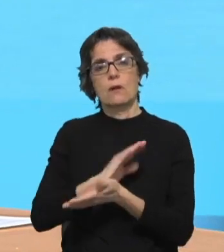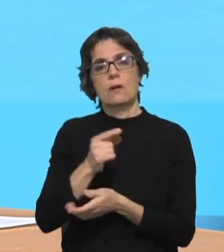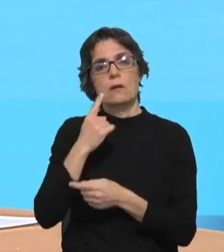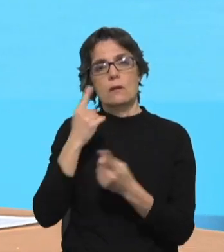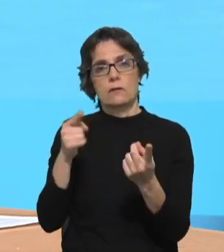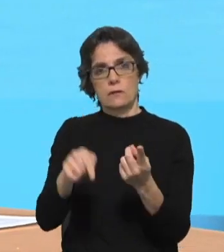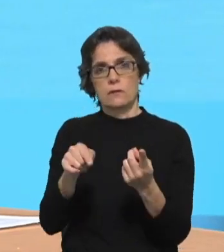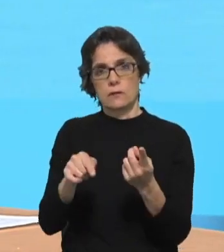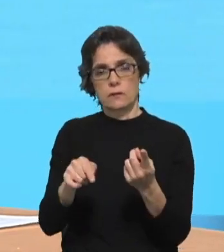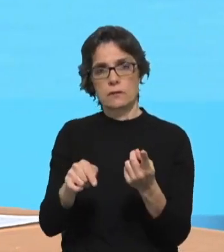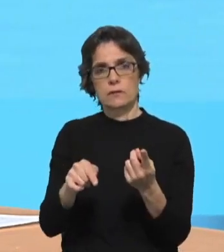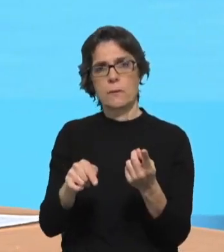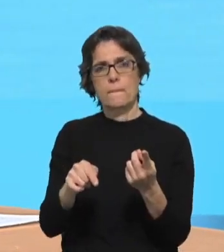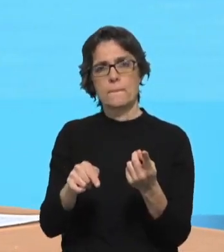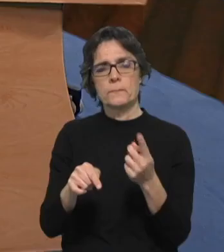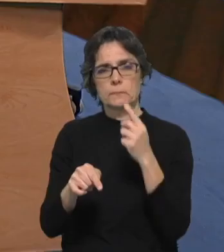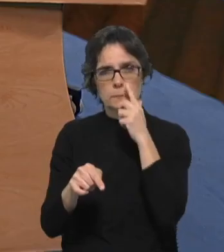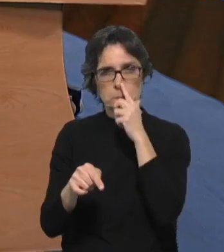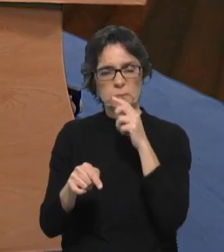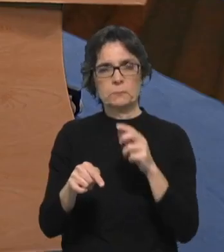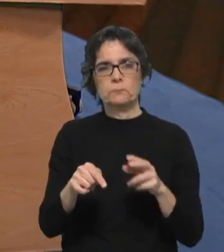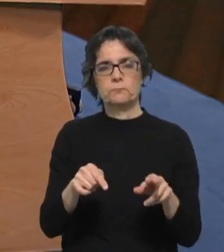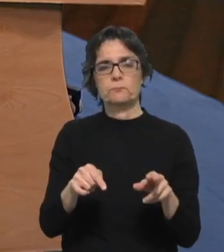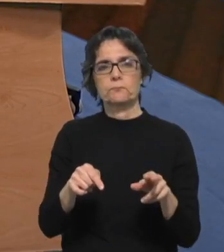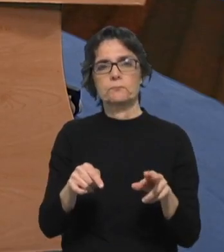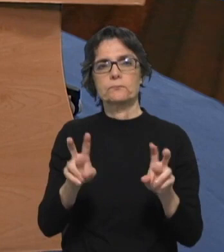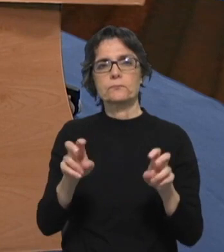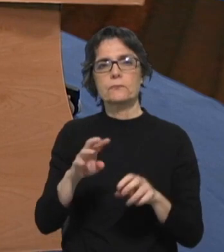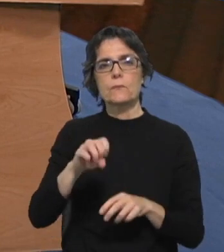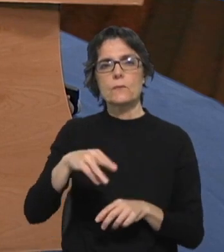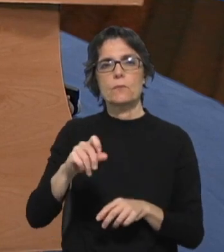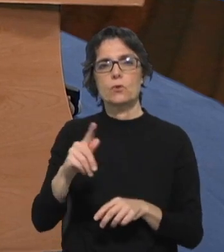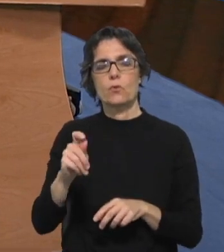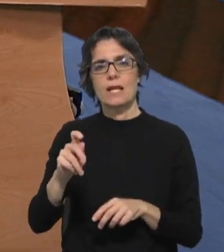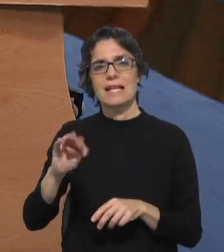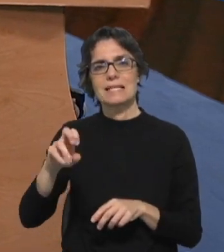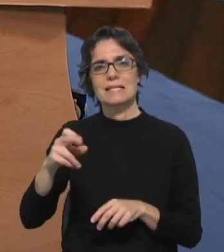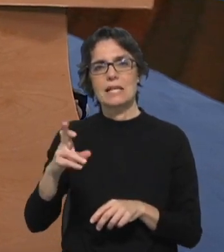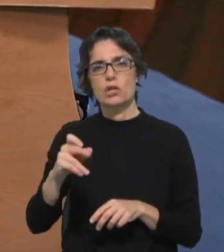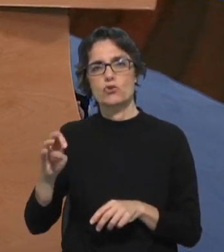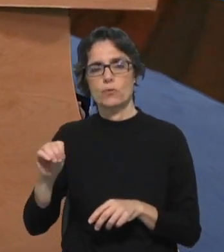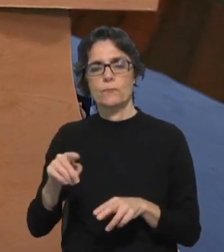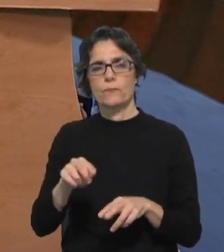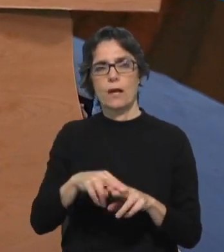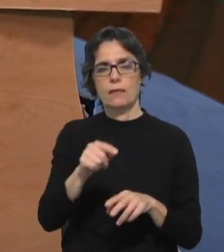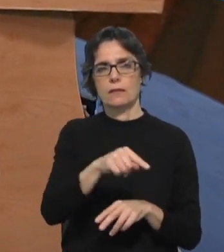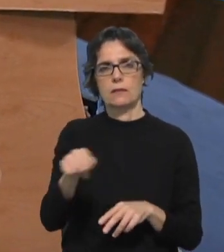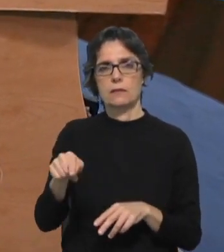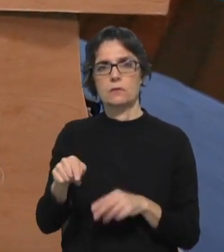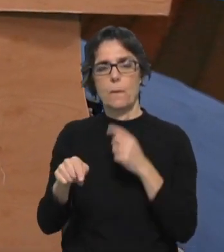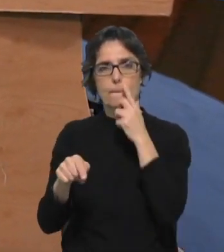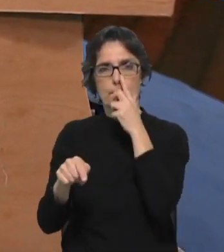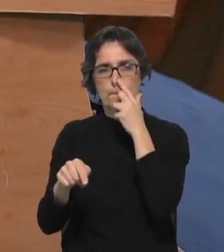coleção Cátedra Manuel Sérgio. E aqui percebemos também como o desporto, a ética, a transcendência estão